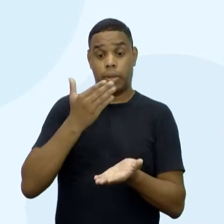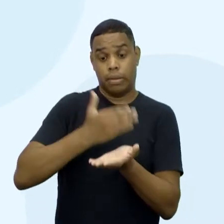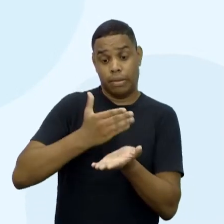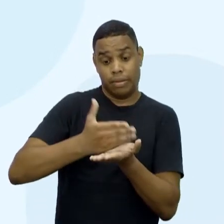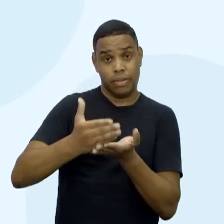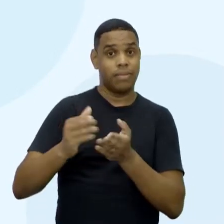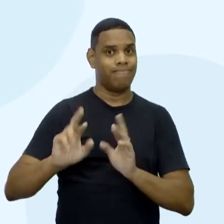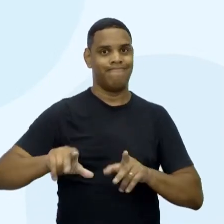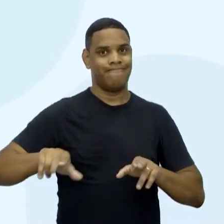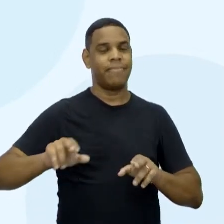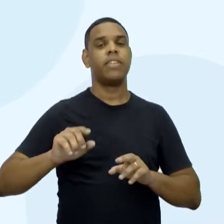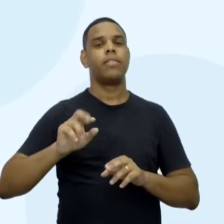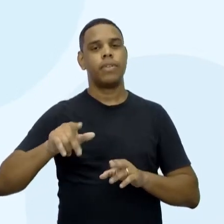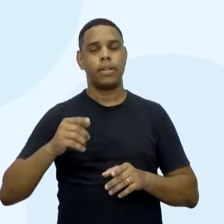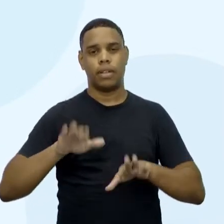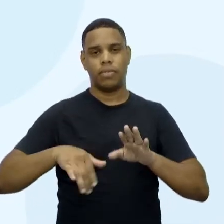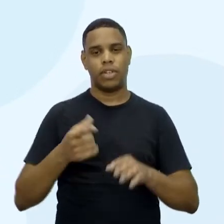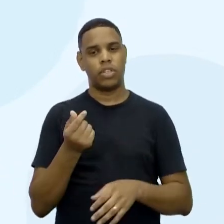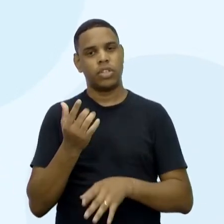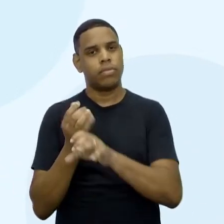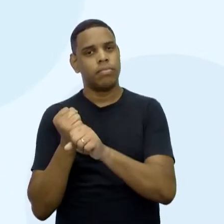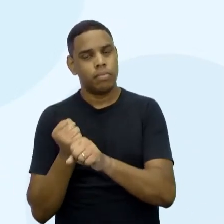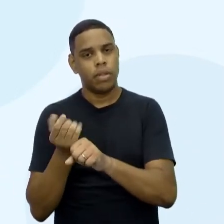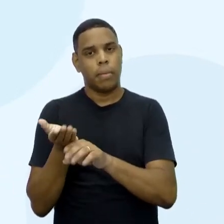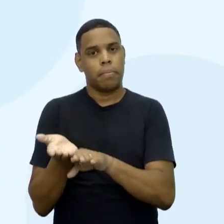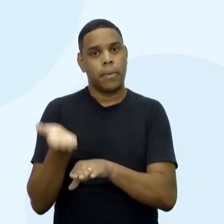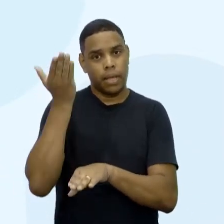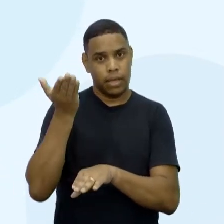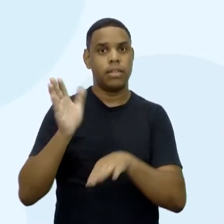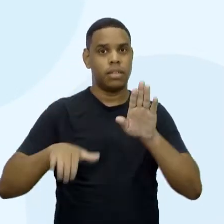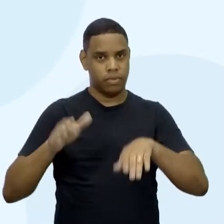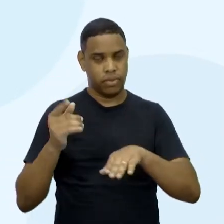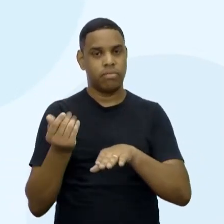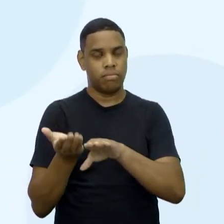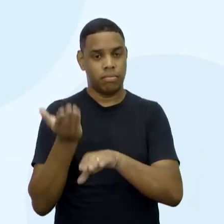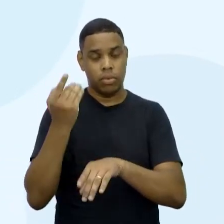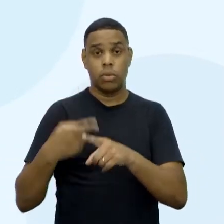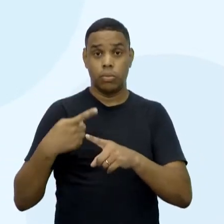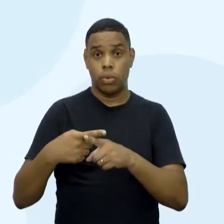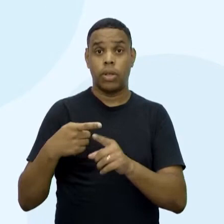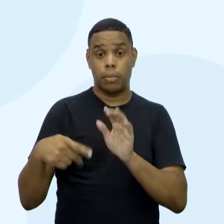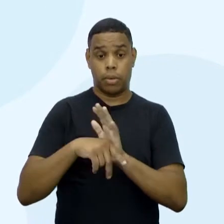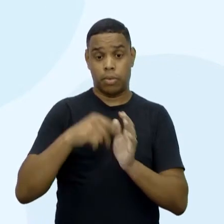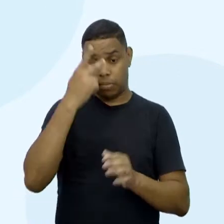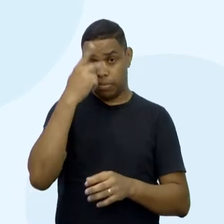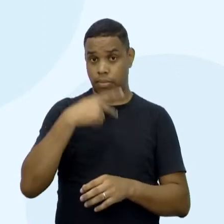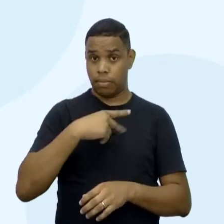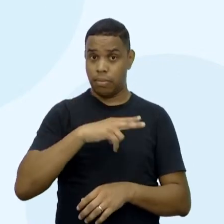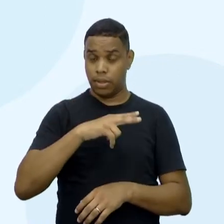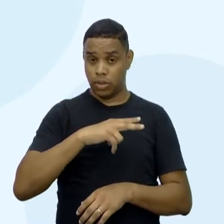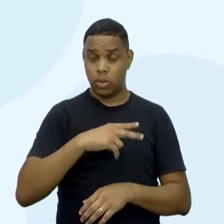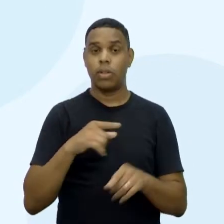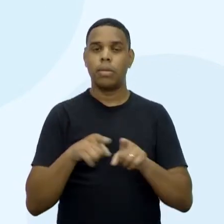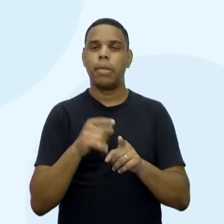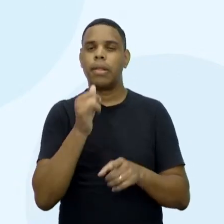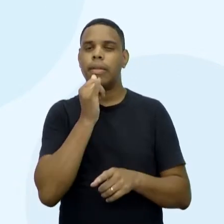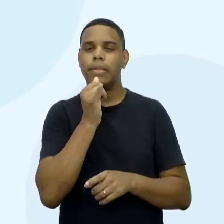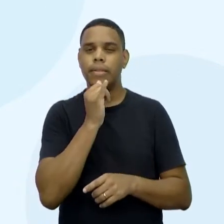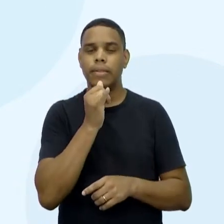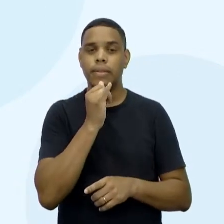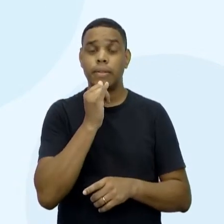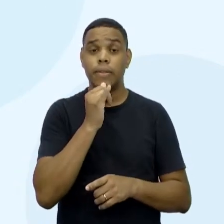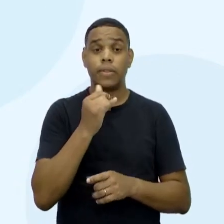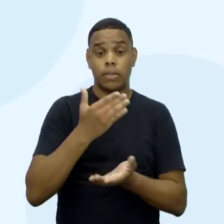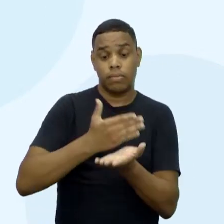financiamento não. Às vezes o valor até um pouco maior do que um empréstimo pessoal, e aí a simulação